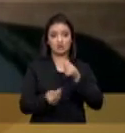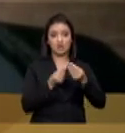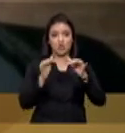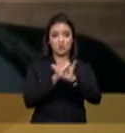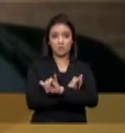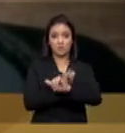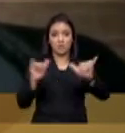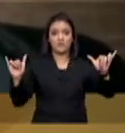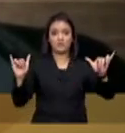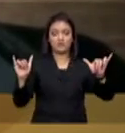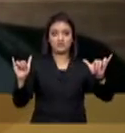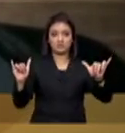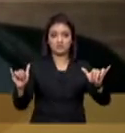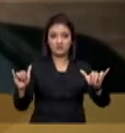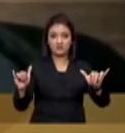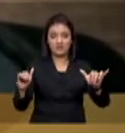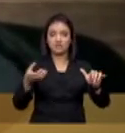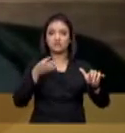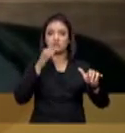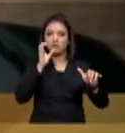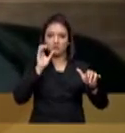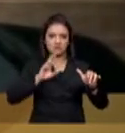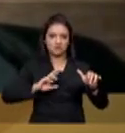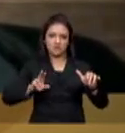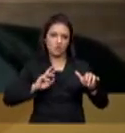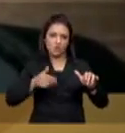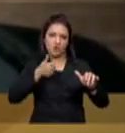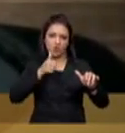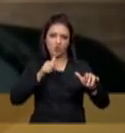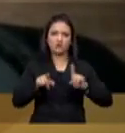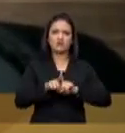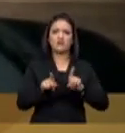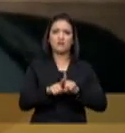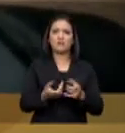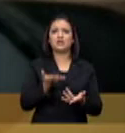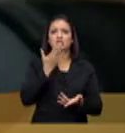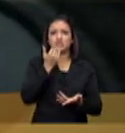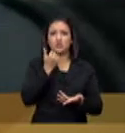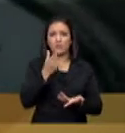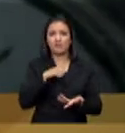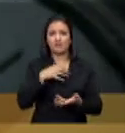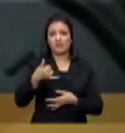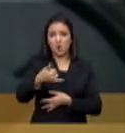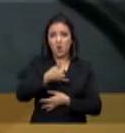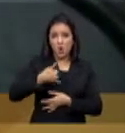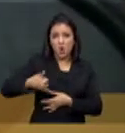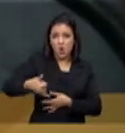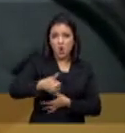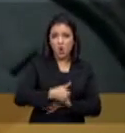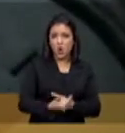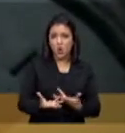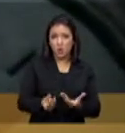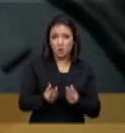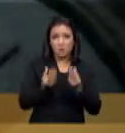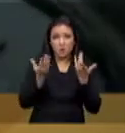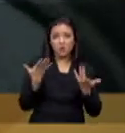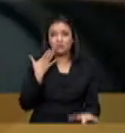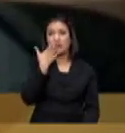de bebidas não alcoólicas e de alimentos ricos em gordura, em gorduras